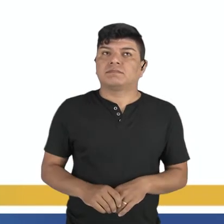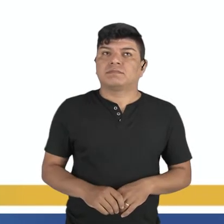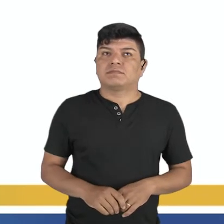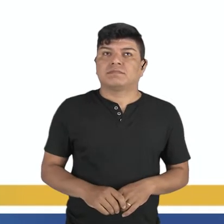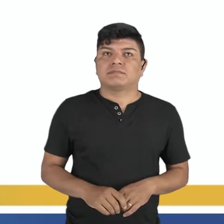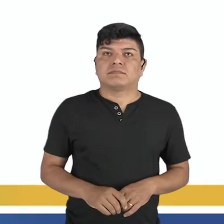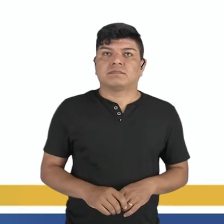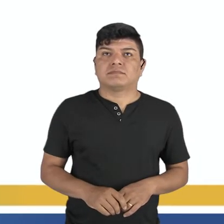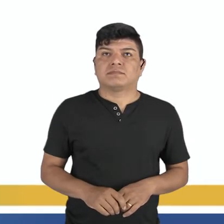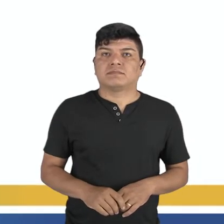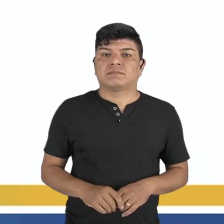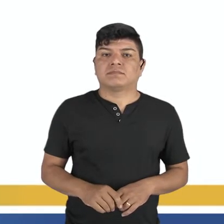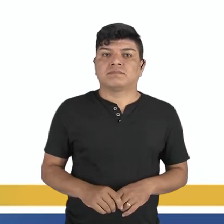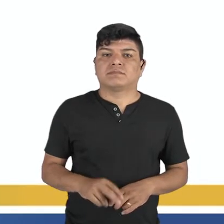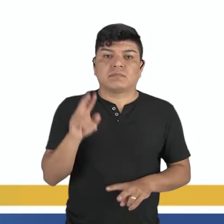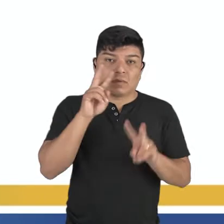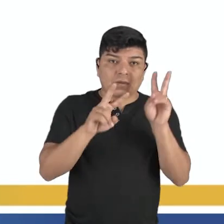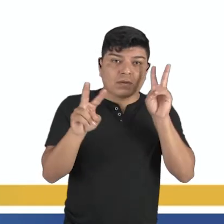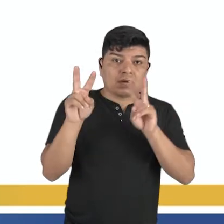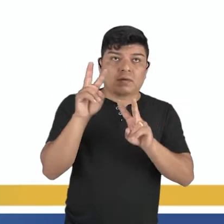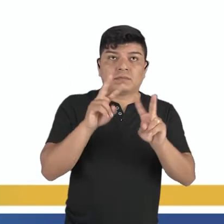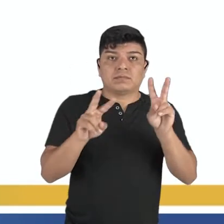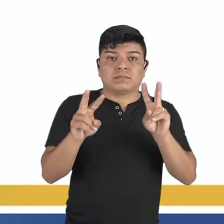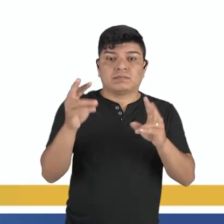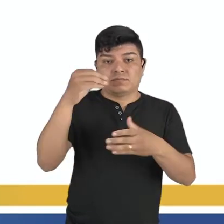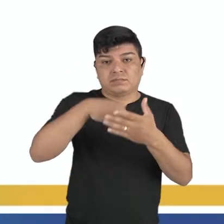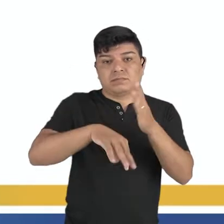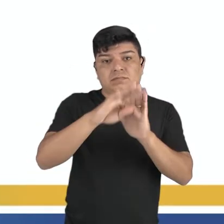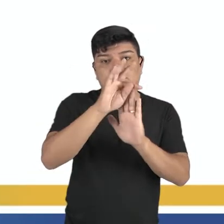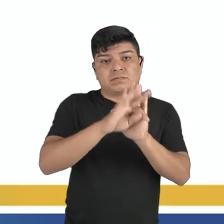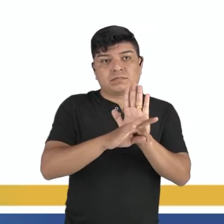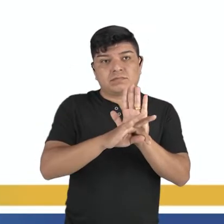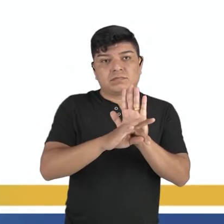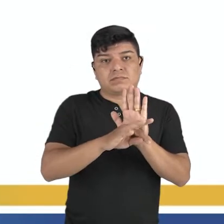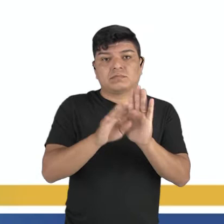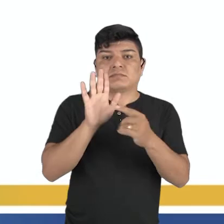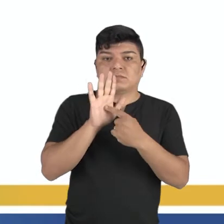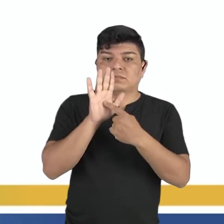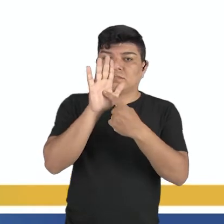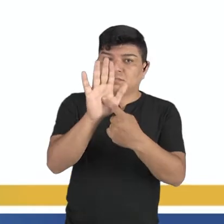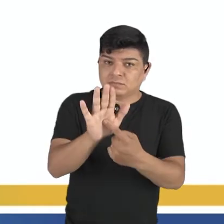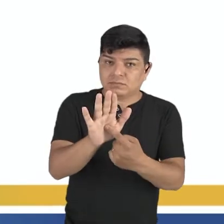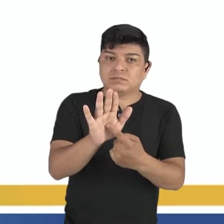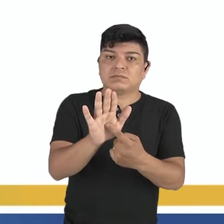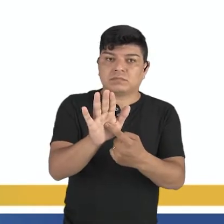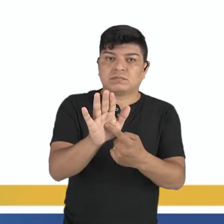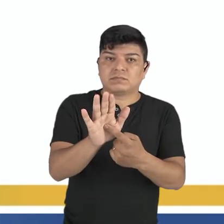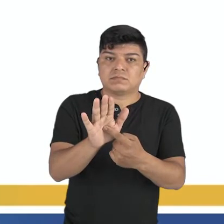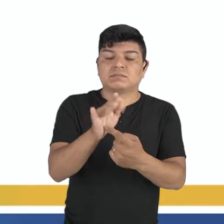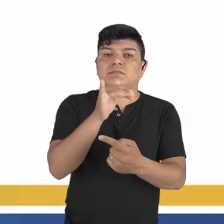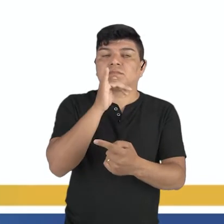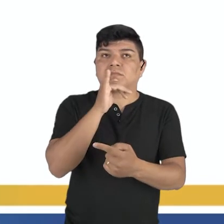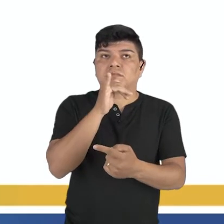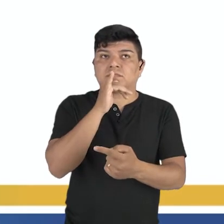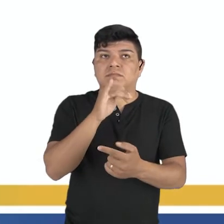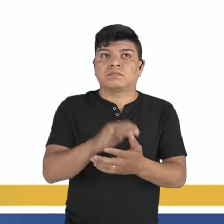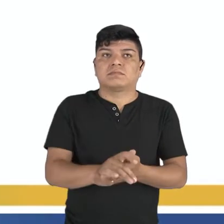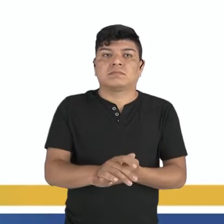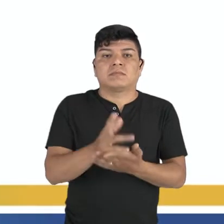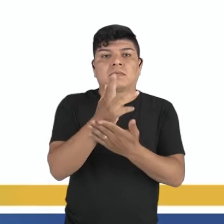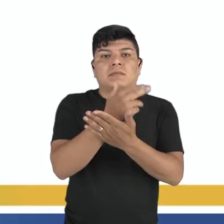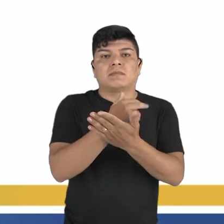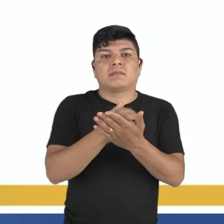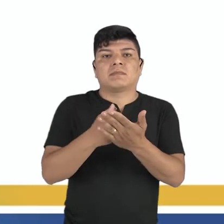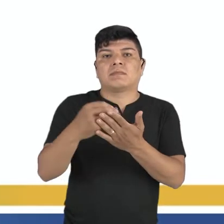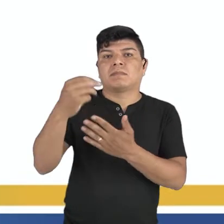entre os elementos visualizados dentro do texto. Aí faz uma pequena apresentação. Exemplo, mapa